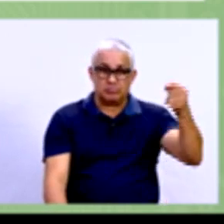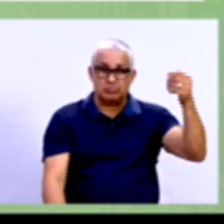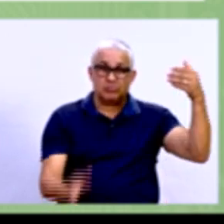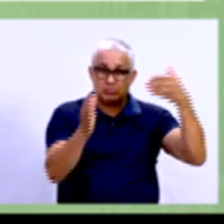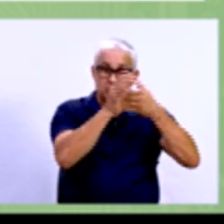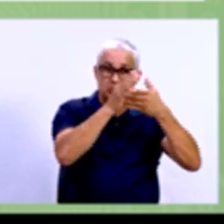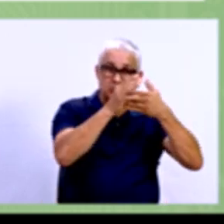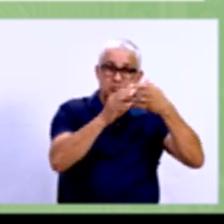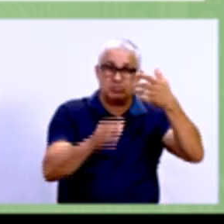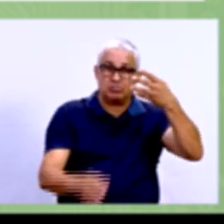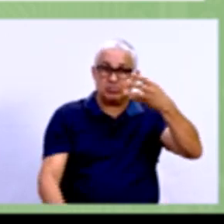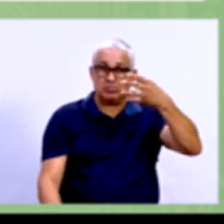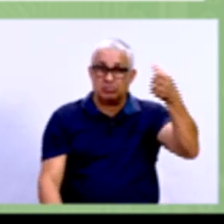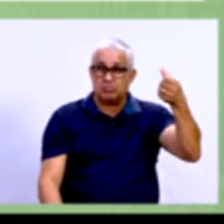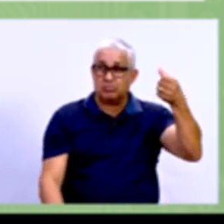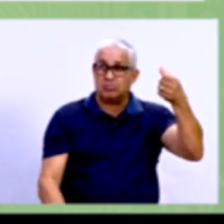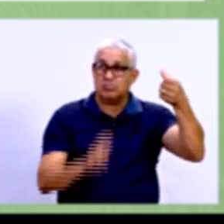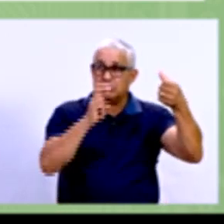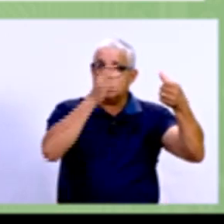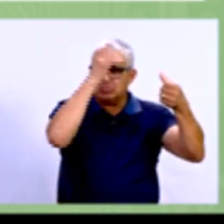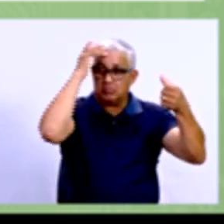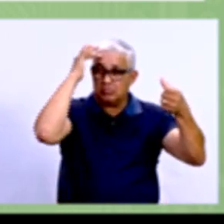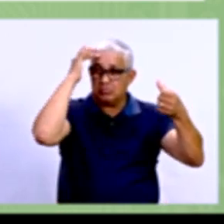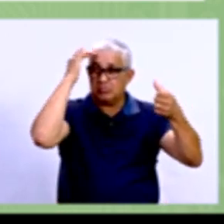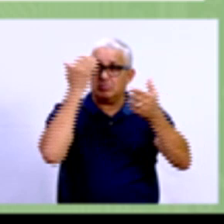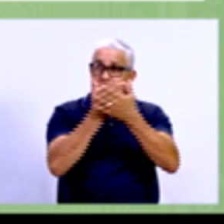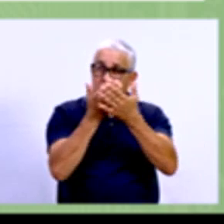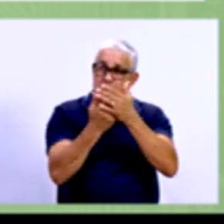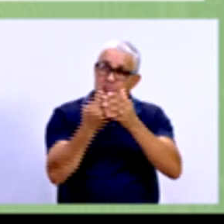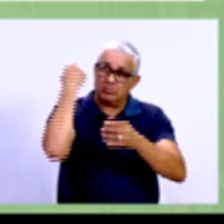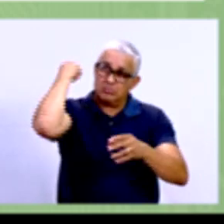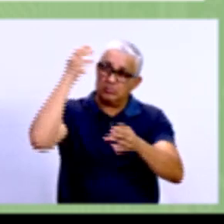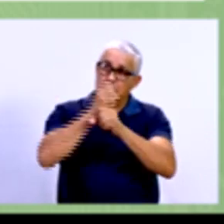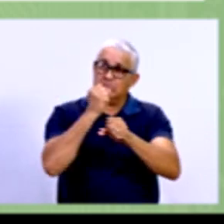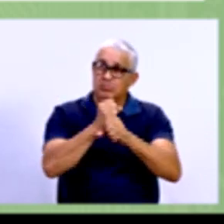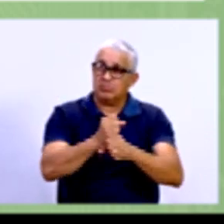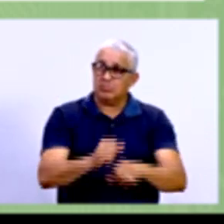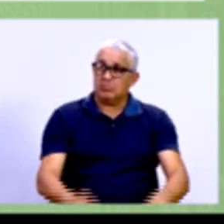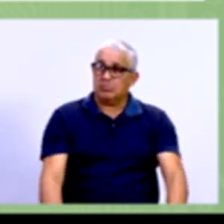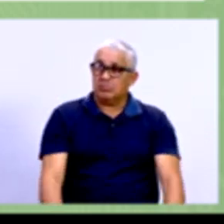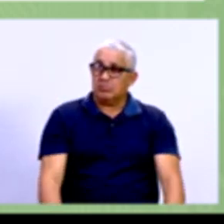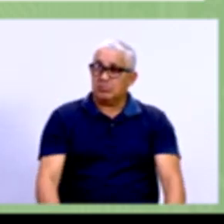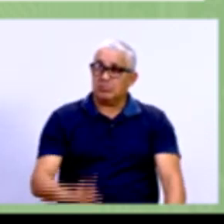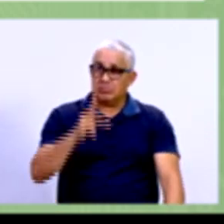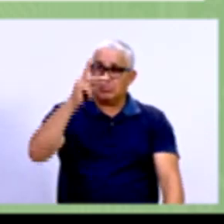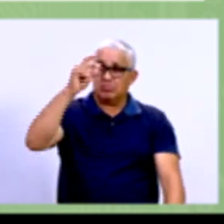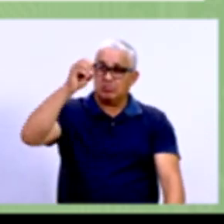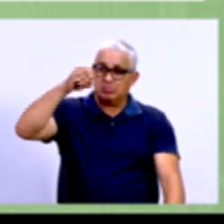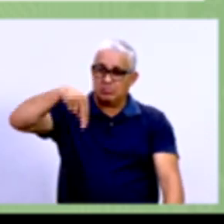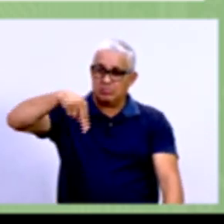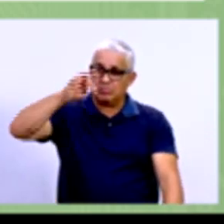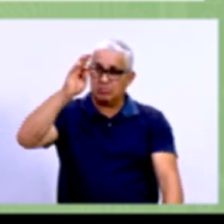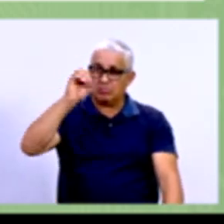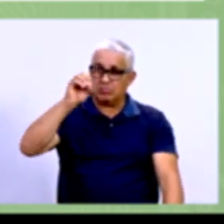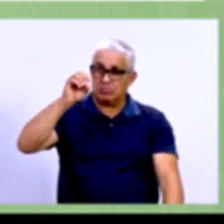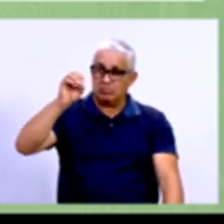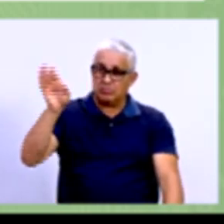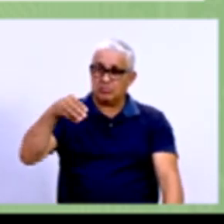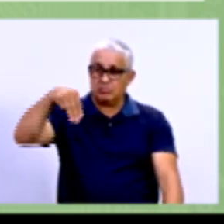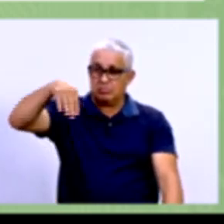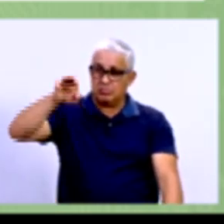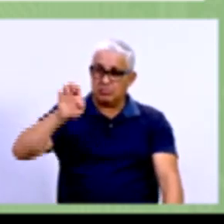daí dentro daqueles cálculos que nós estudamos nas nossas aulas, a gente chega no ponto médio, na